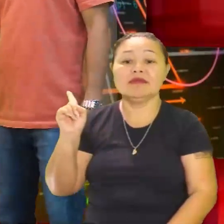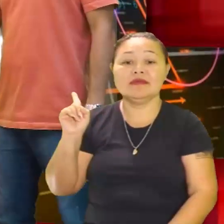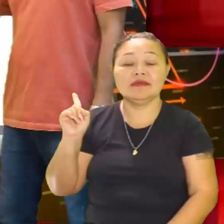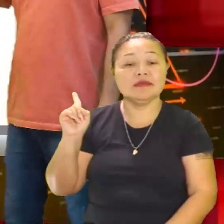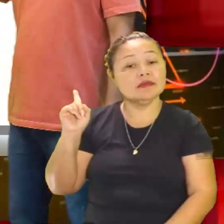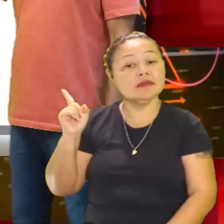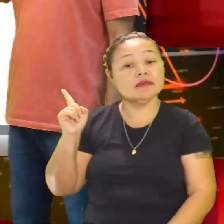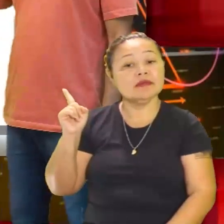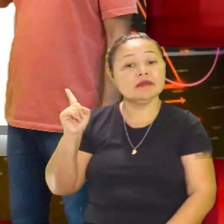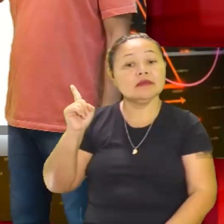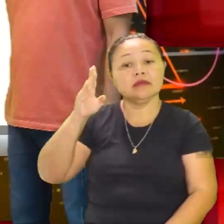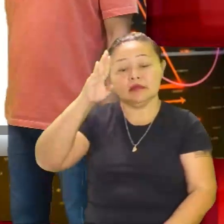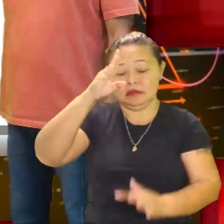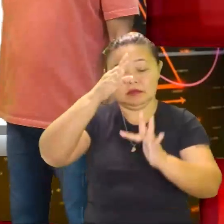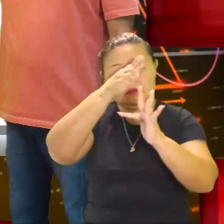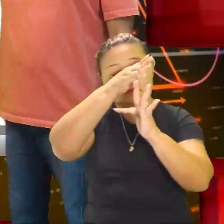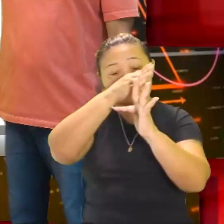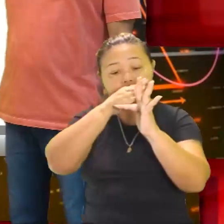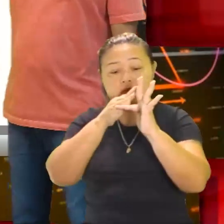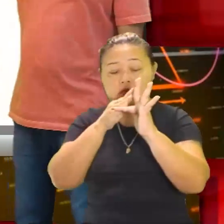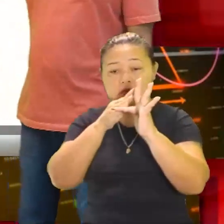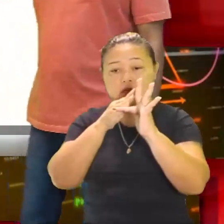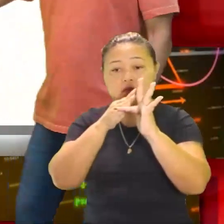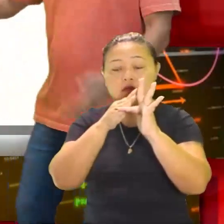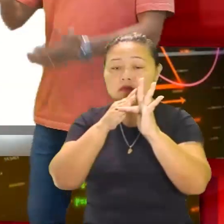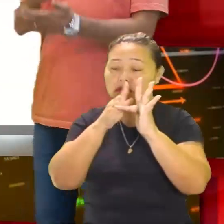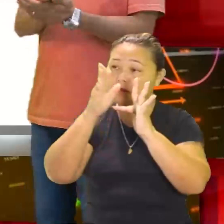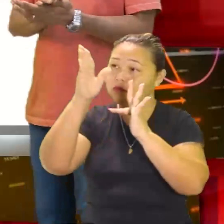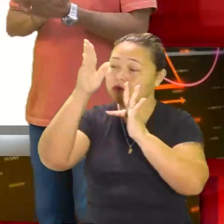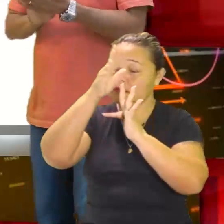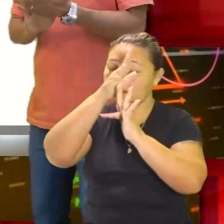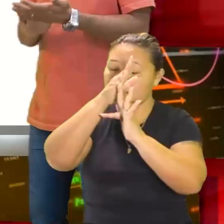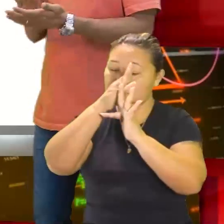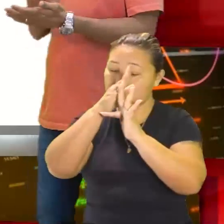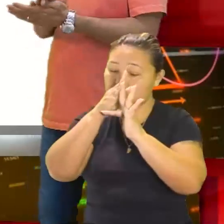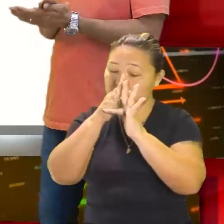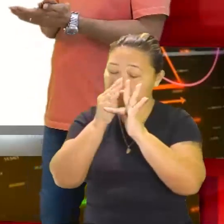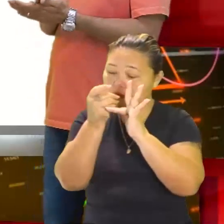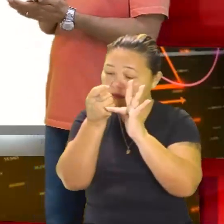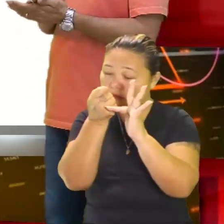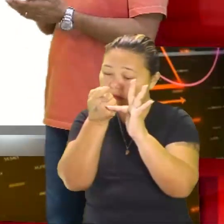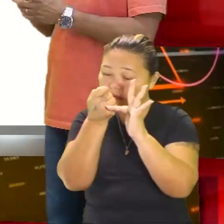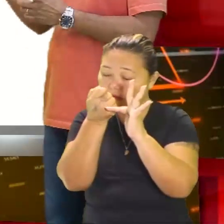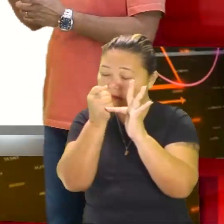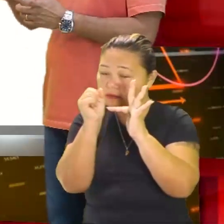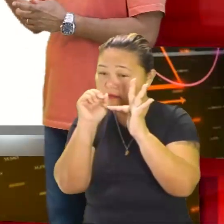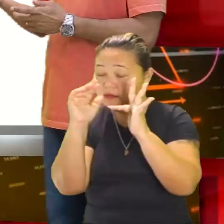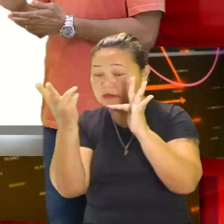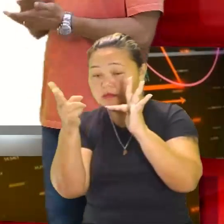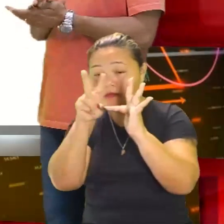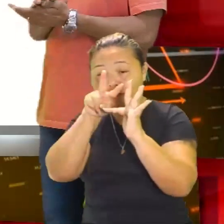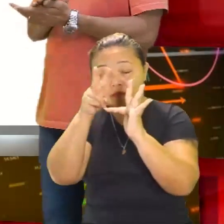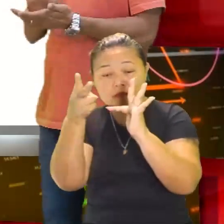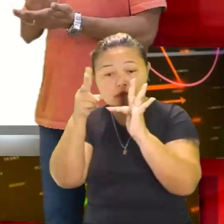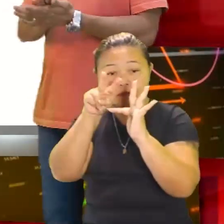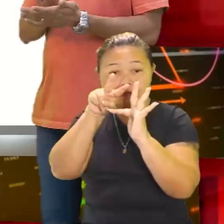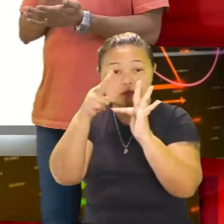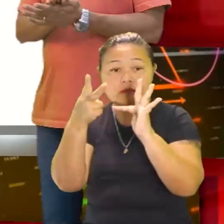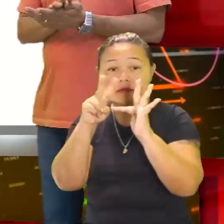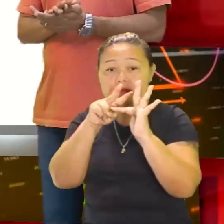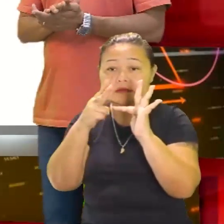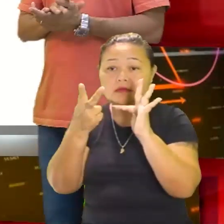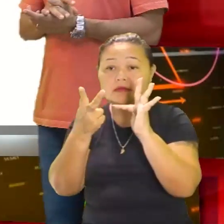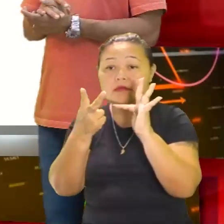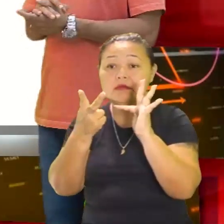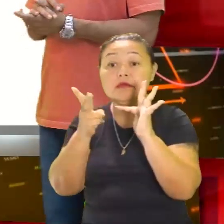Isso. Então, a gente tem um rebatimento aí bem certinho, né? É quase aquela identidade, né? Cara crachá. Lembra da